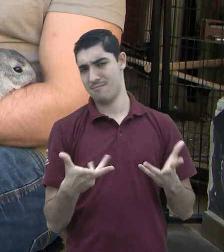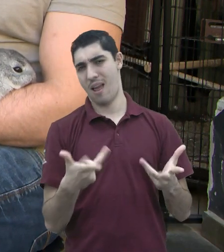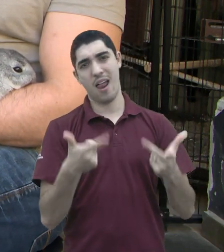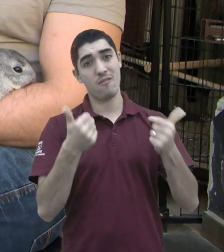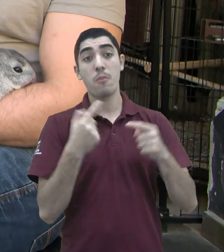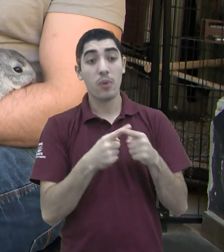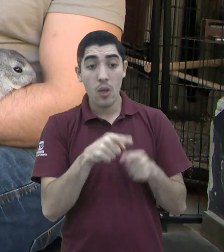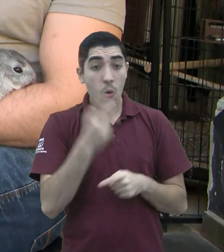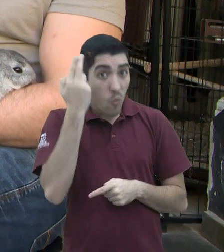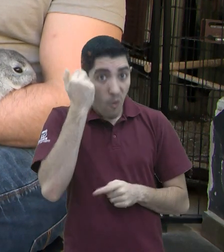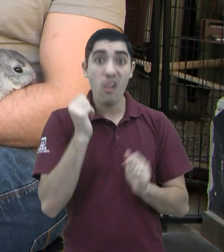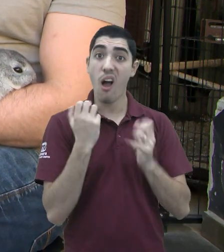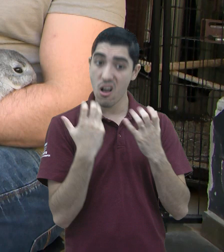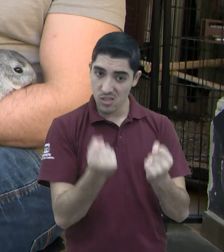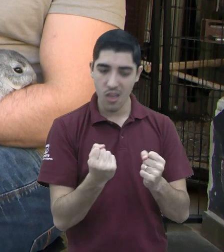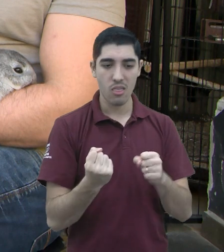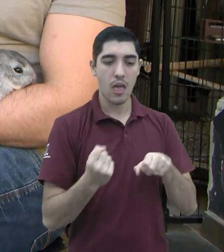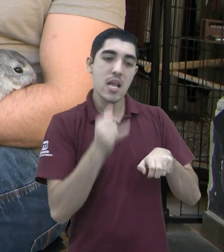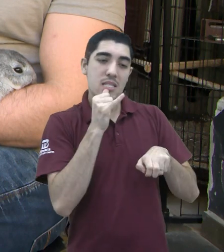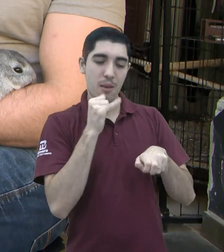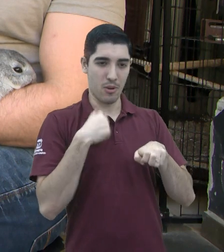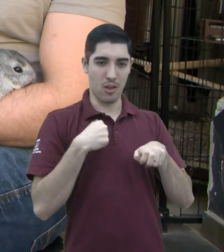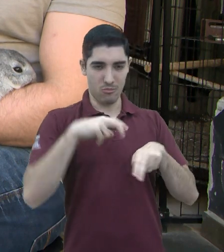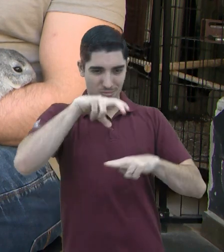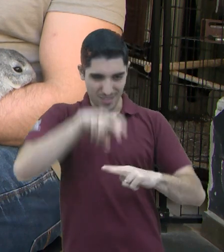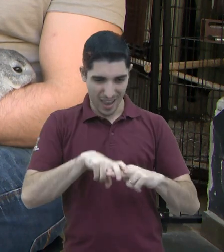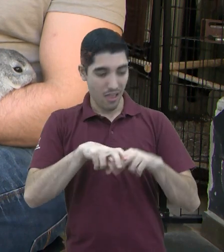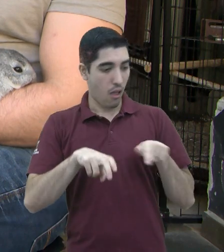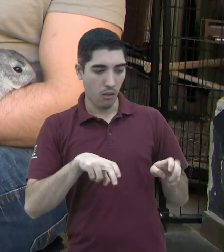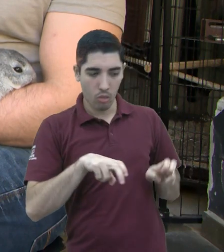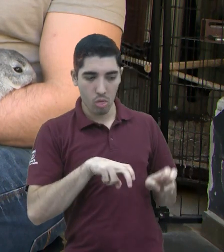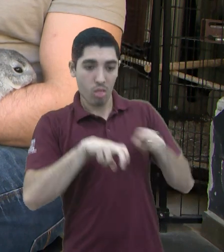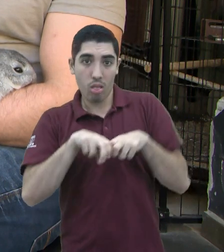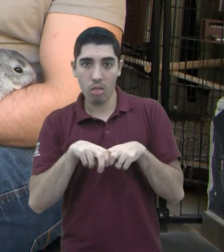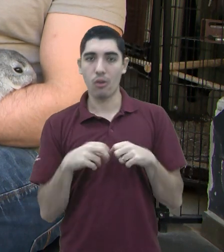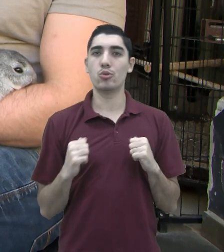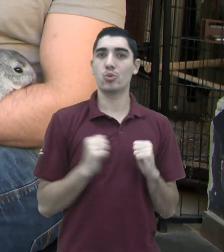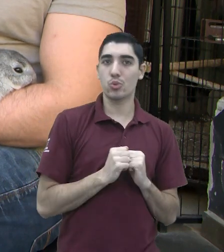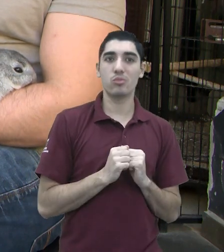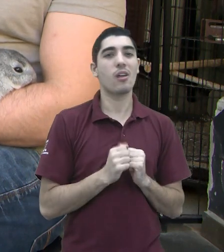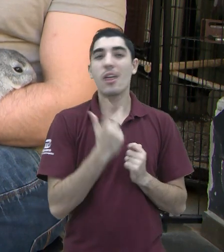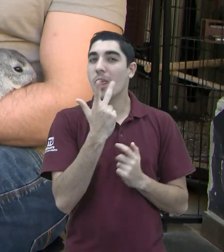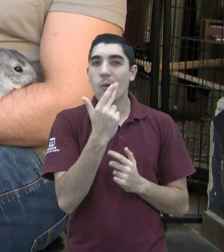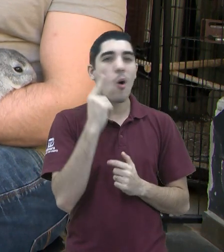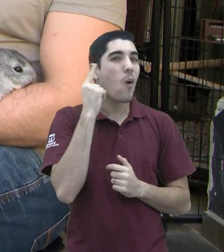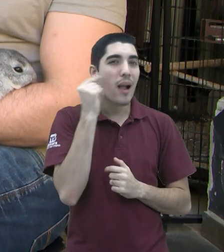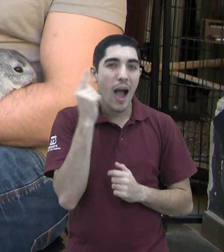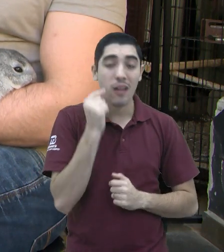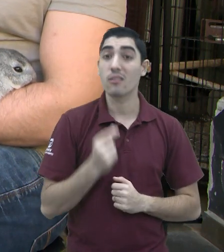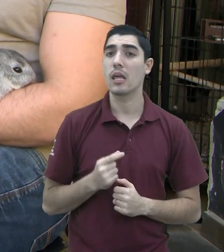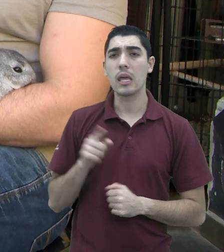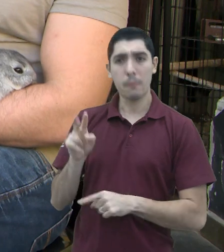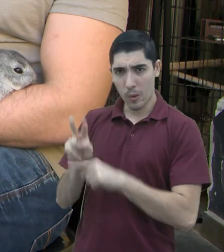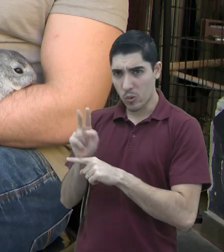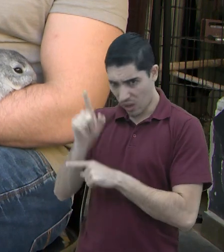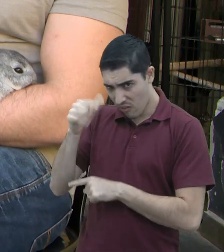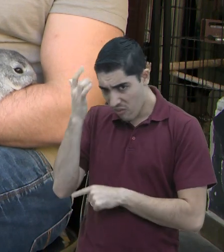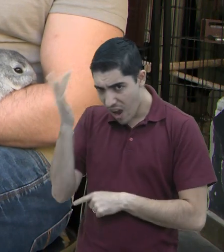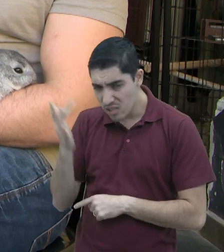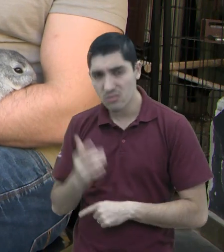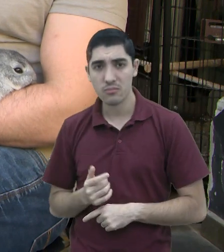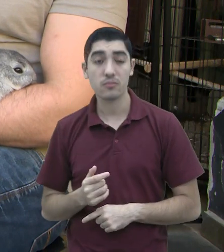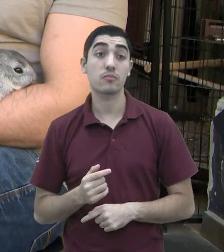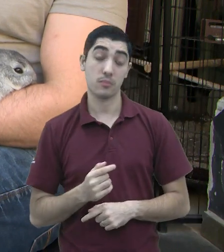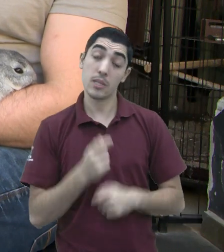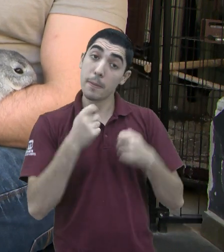muito fantástico, que eles vêm, ficam perto, se você tá no sofá, ele pula no sofá, vem no colo, olha só. Se joga igual o gato. E para cuidar é